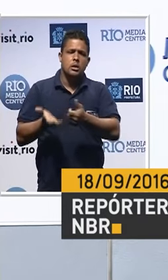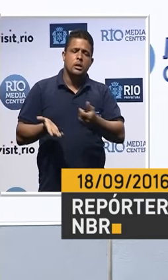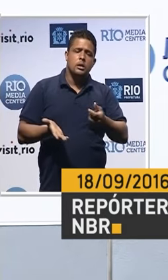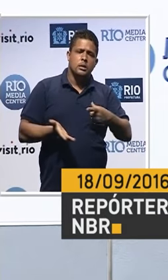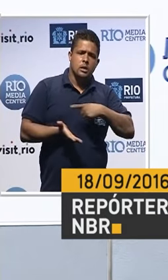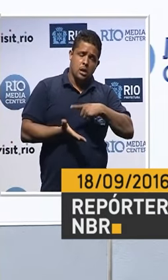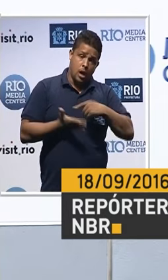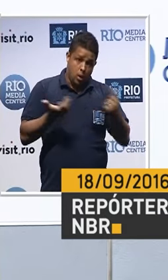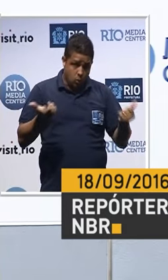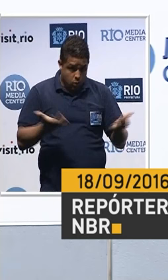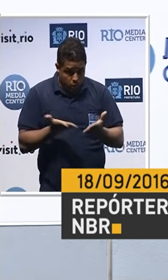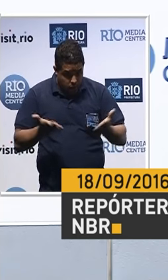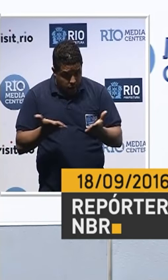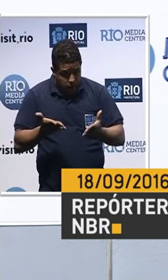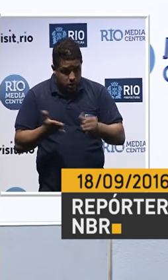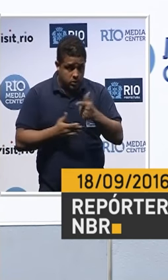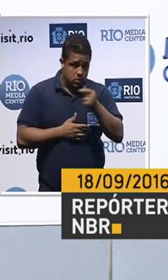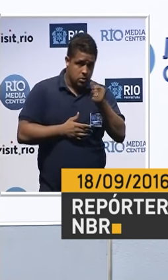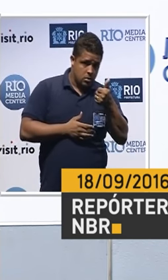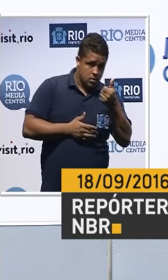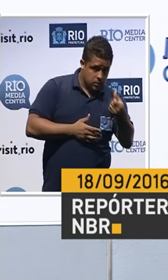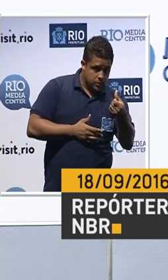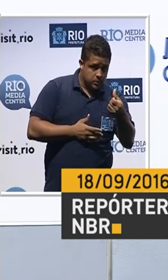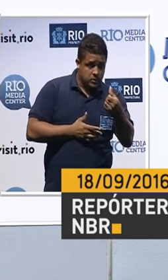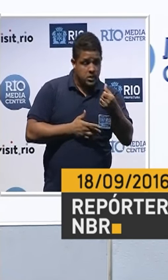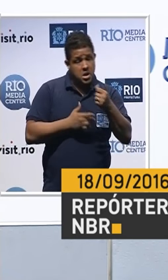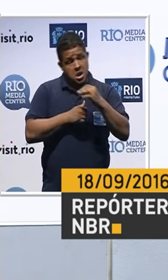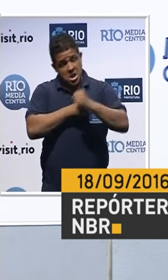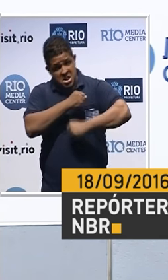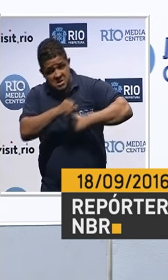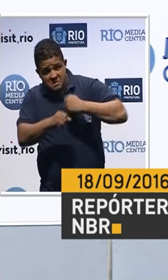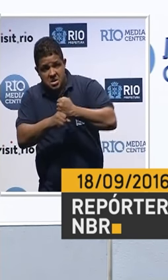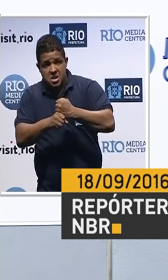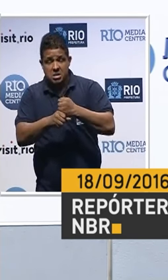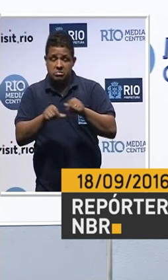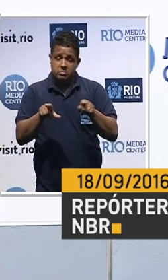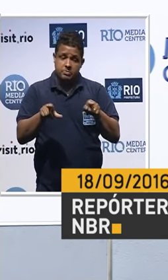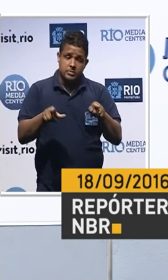ainda este ano e durante o ano que vem.